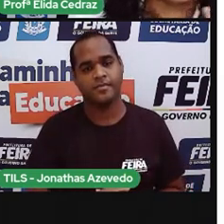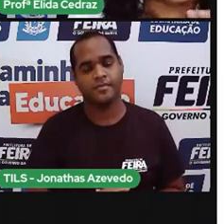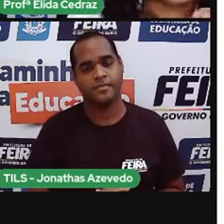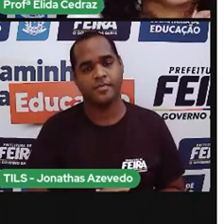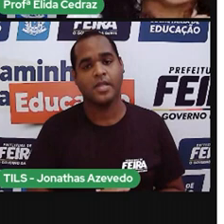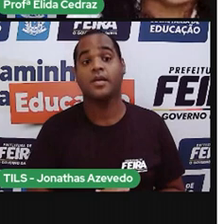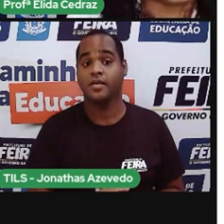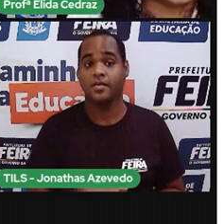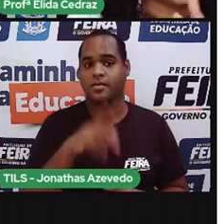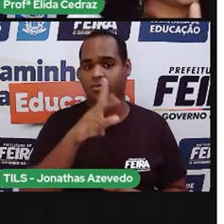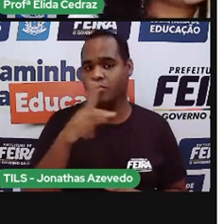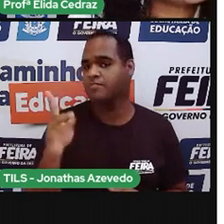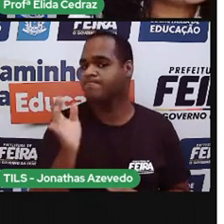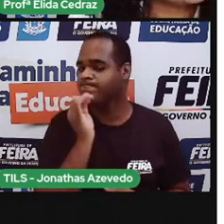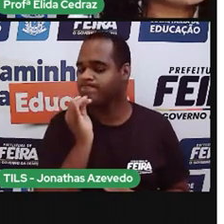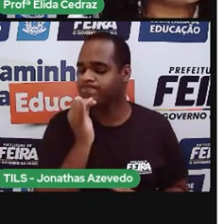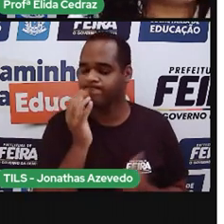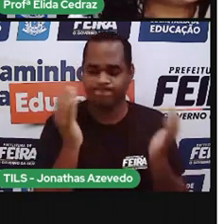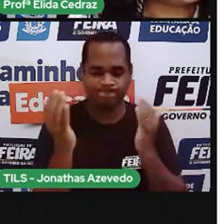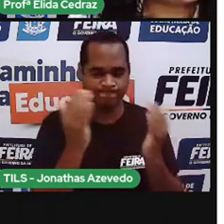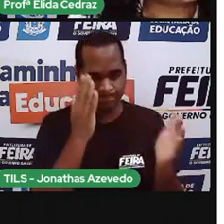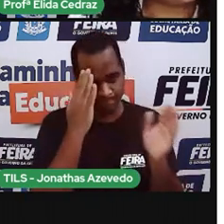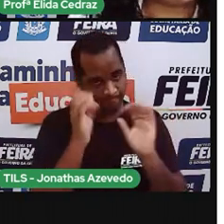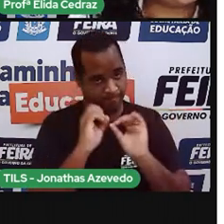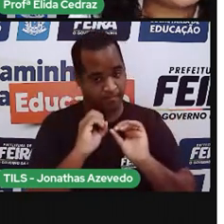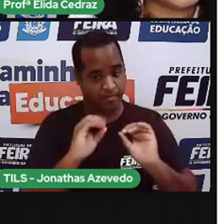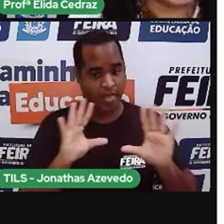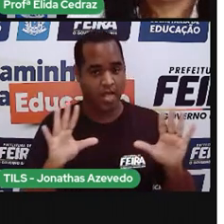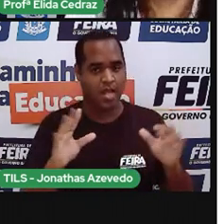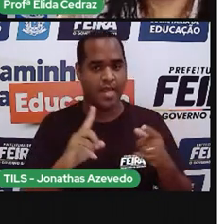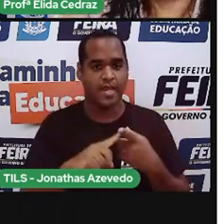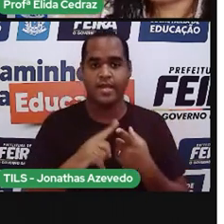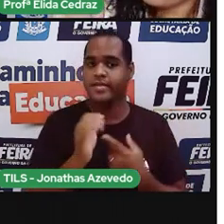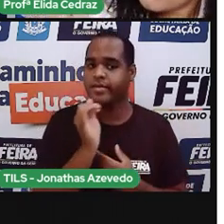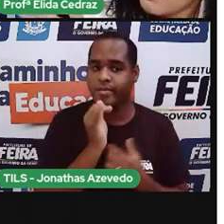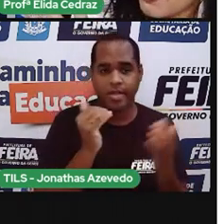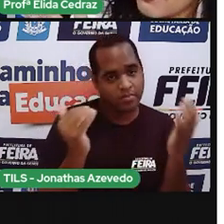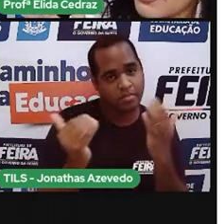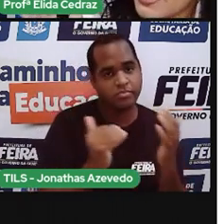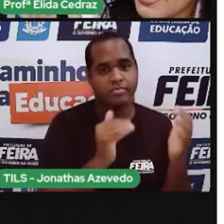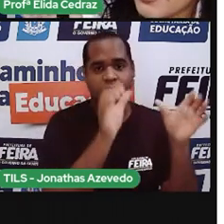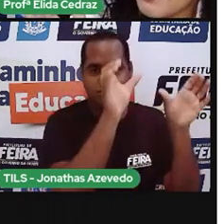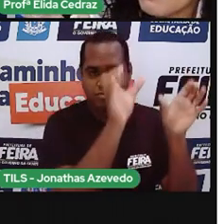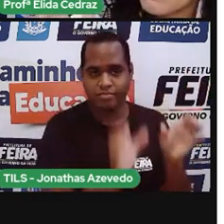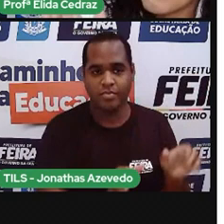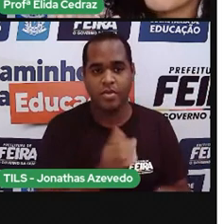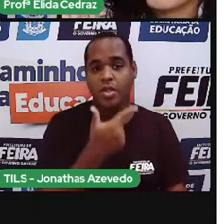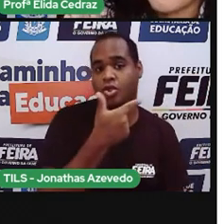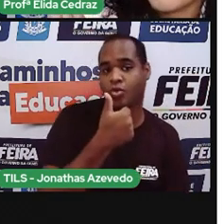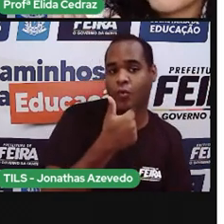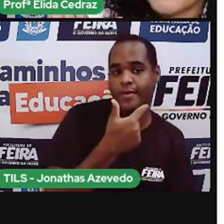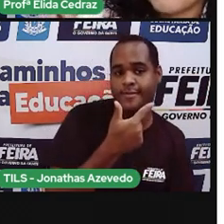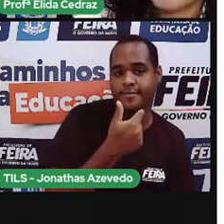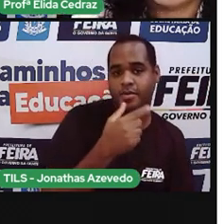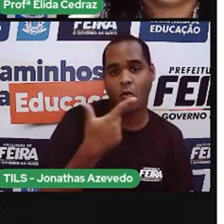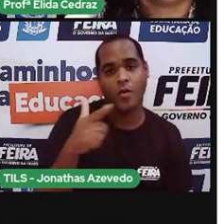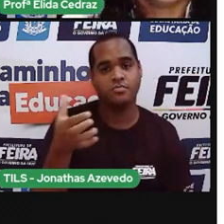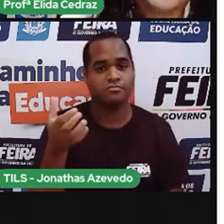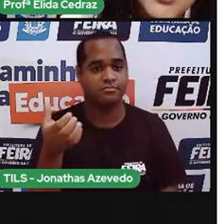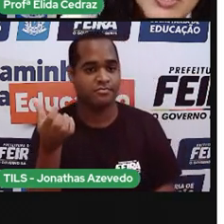A Pró trouxe exemplos de coisas que são vendidas em dúzia. E a Pró trouxe para vocês